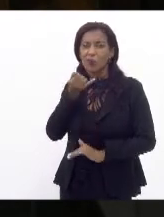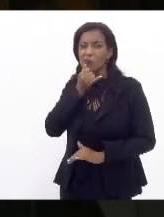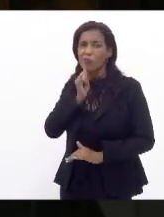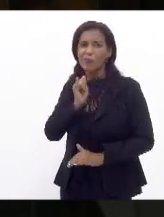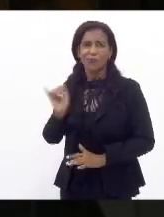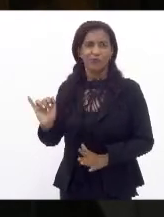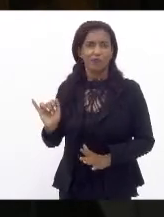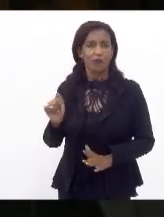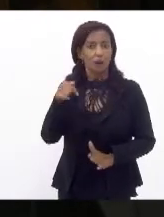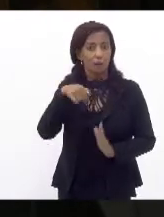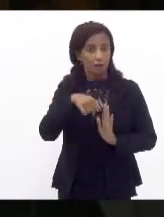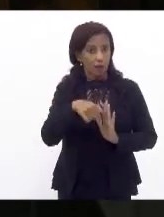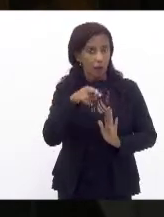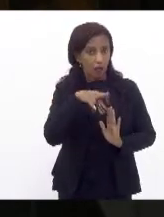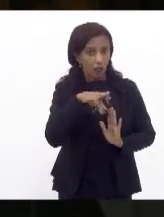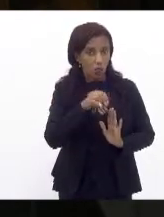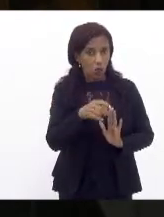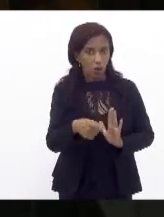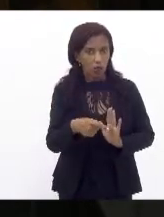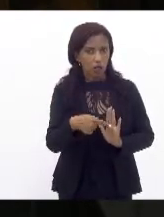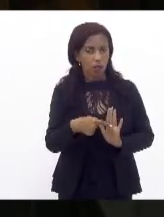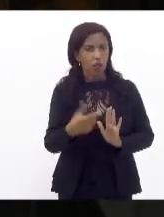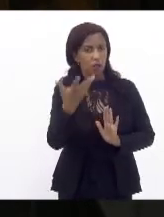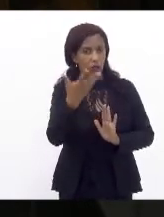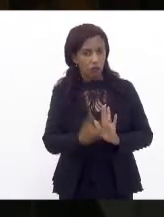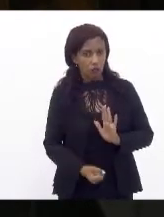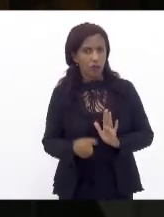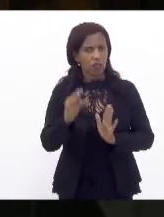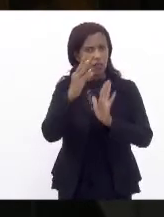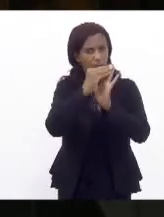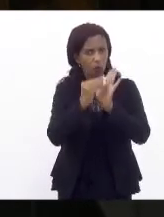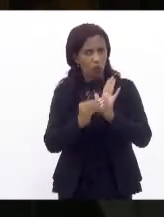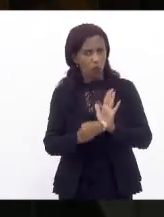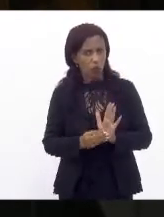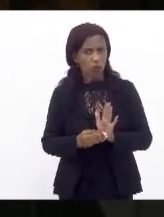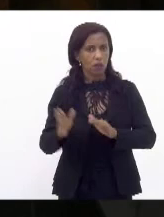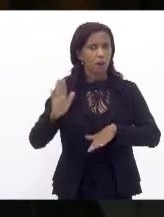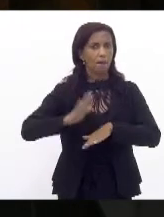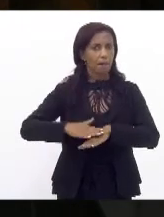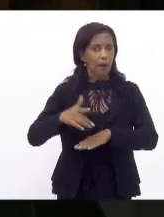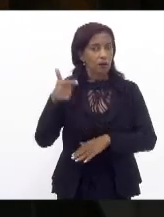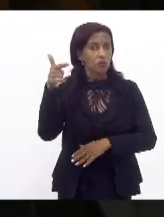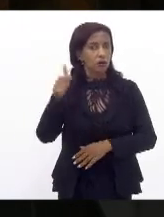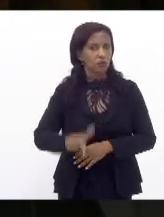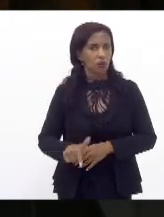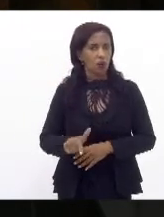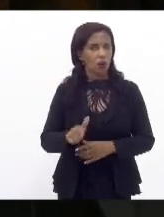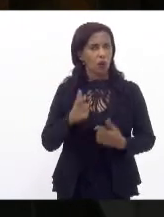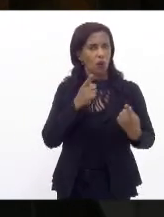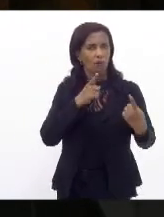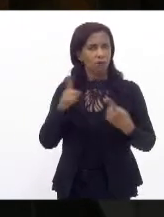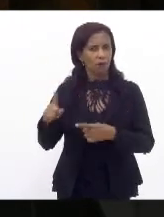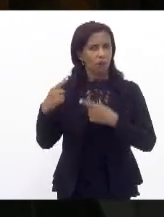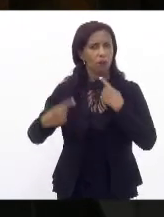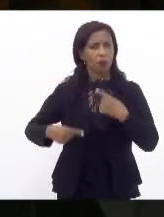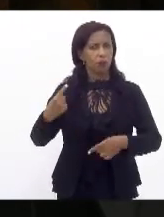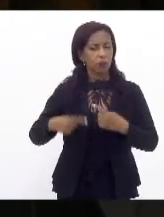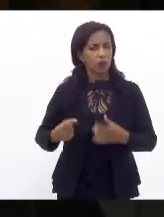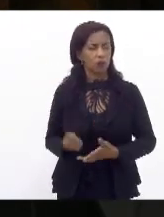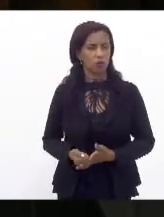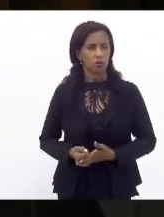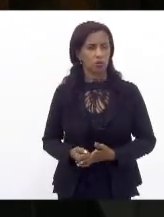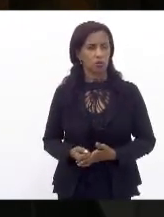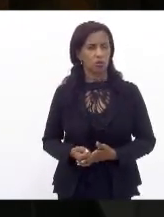nota, esta nota, que foi considerada pelo conteúdo, mais uma vez, um ataque político, onde